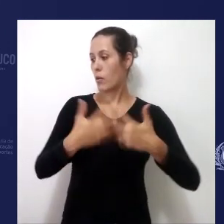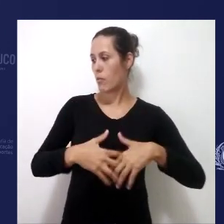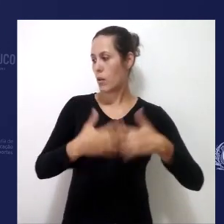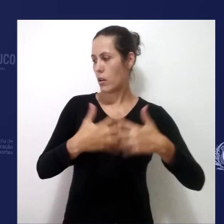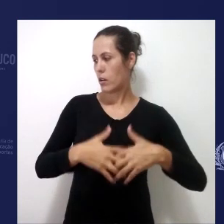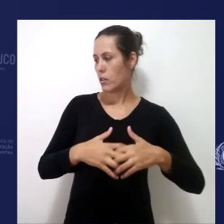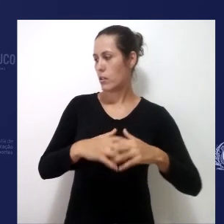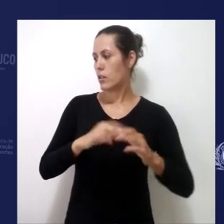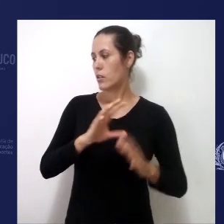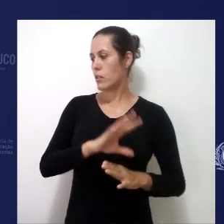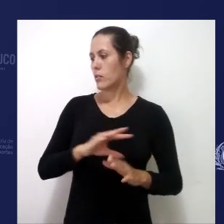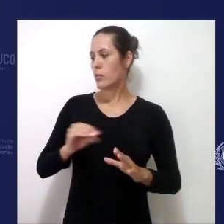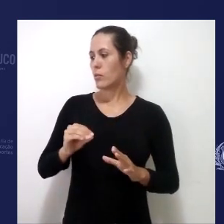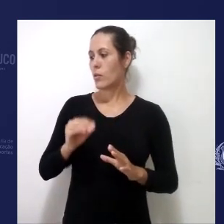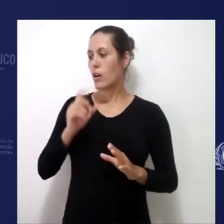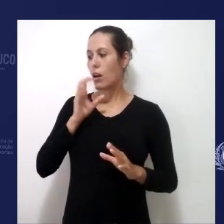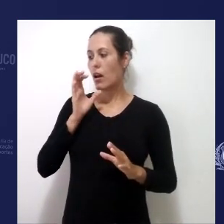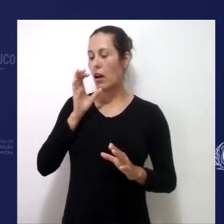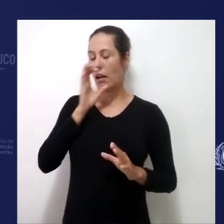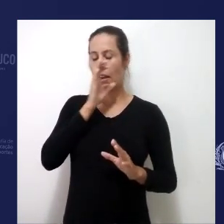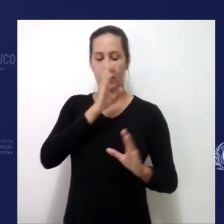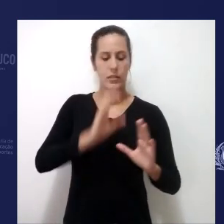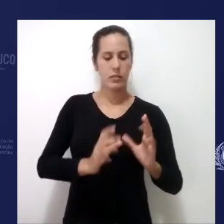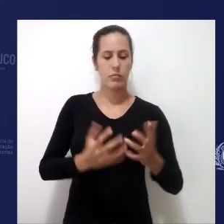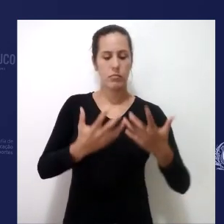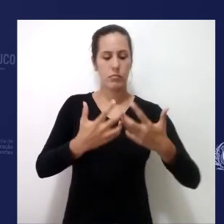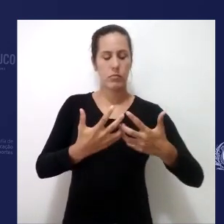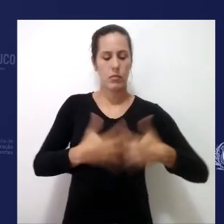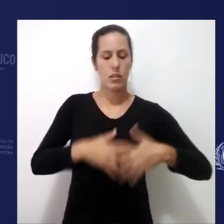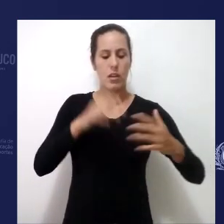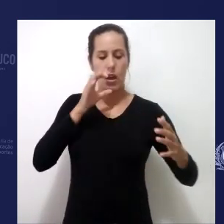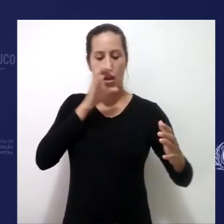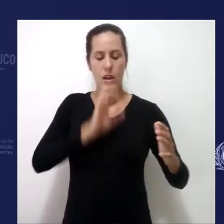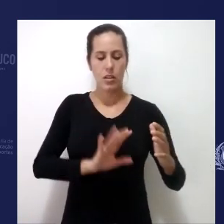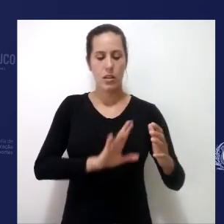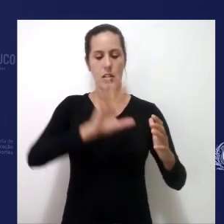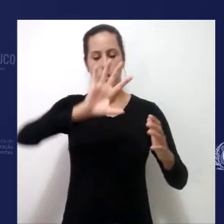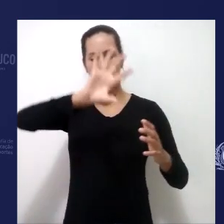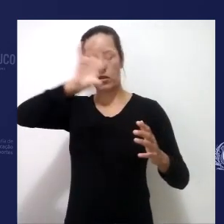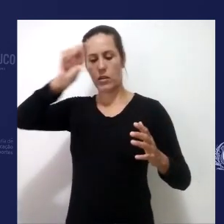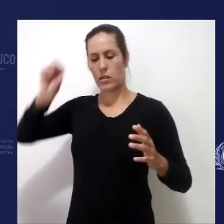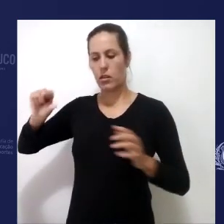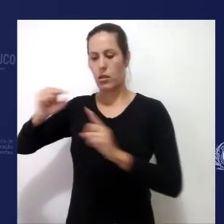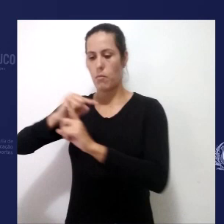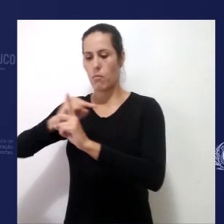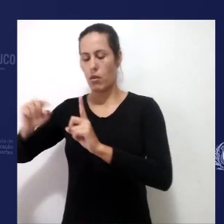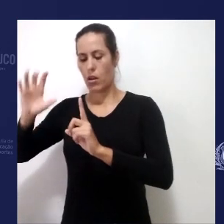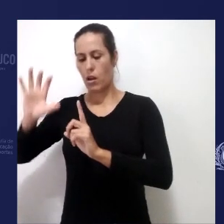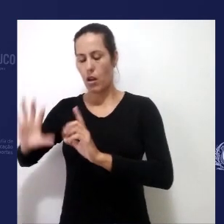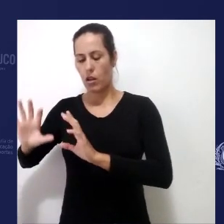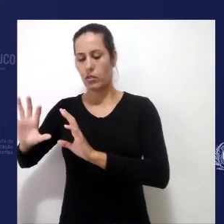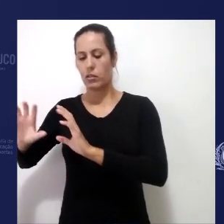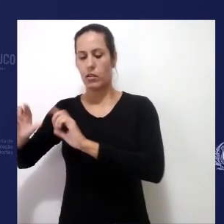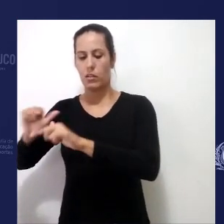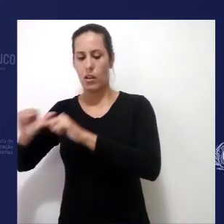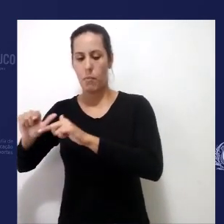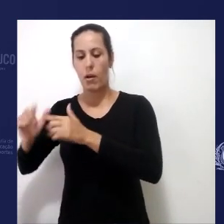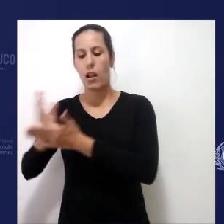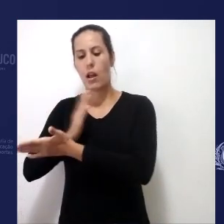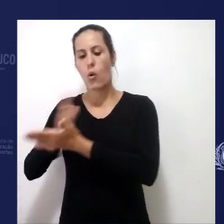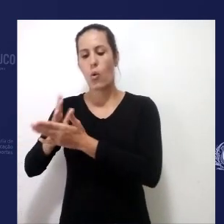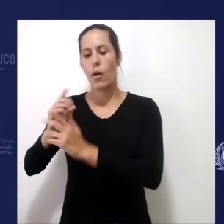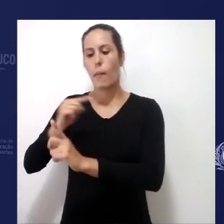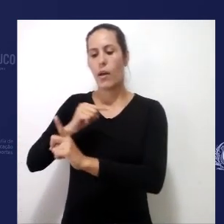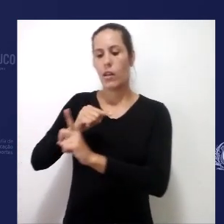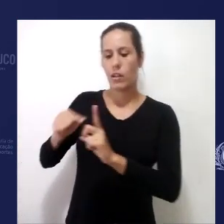vai receber calor de uma fonte quente e vai converter essa parte desse calor em trabalho. E é lógico,